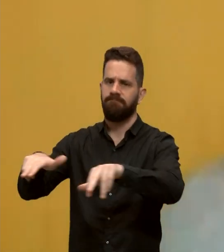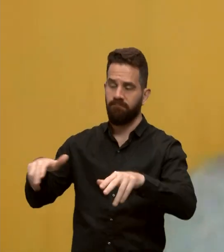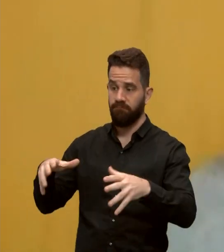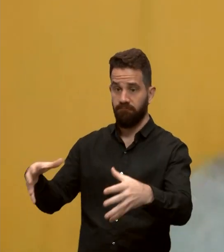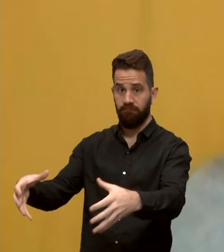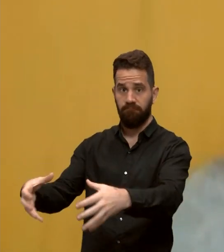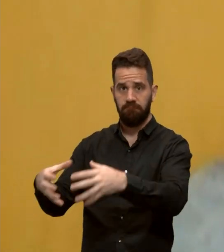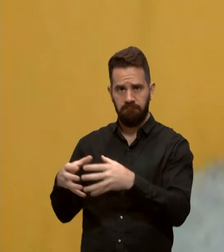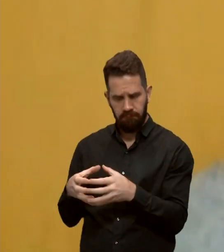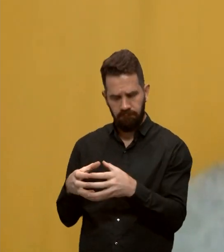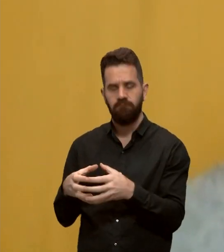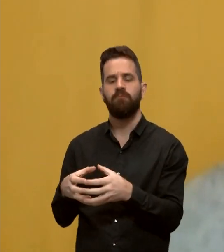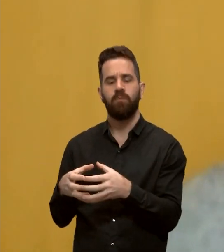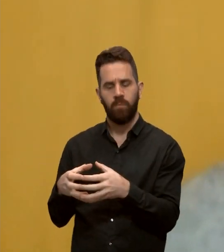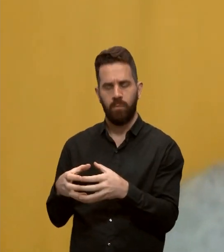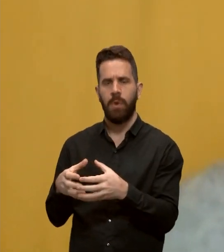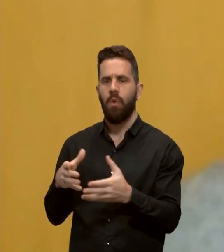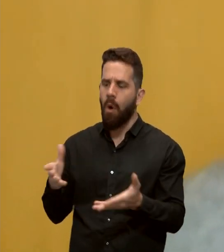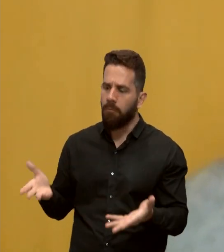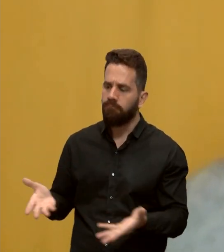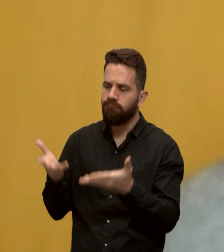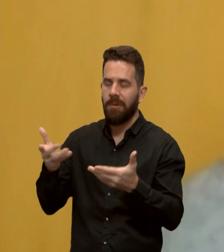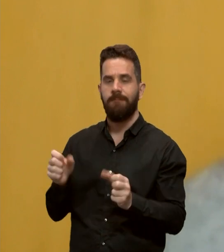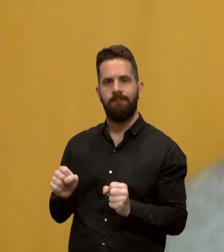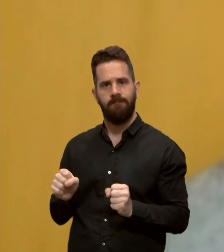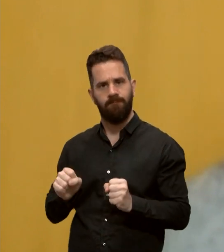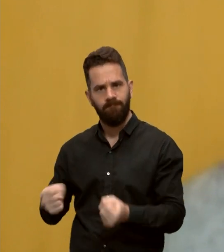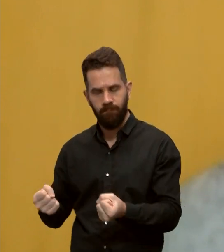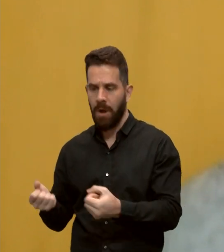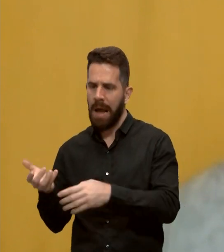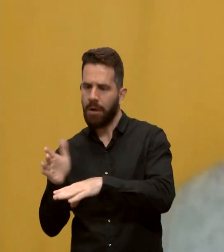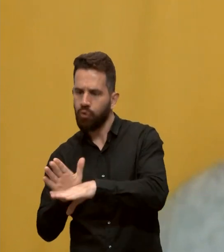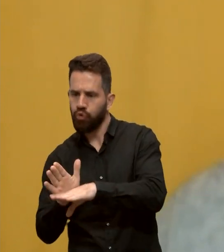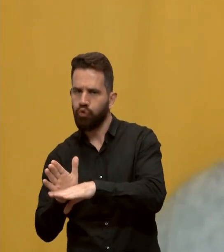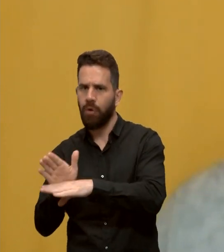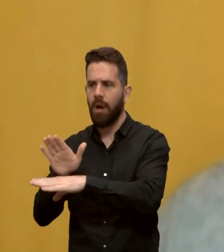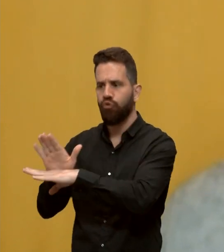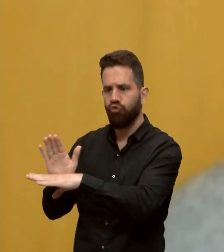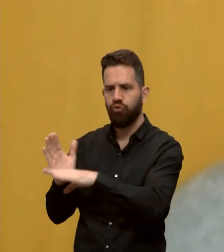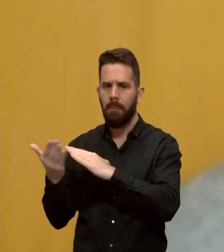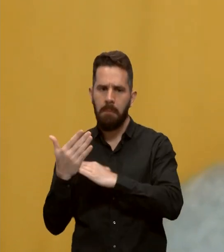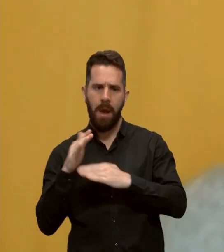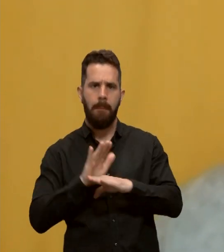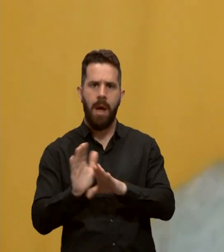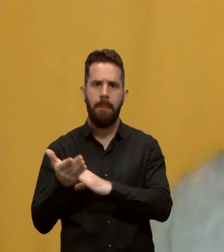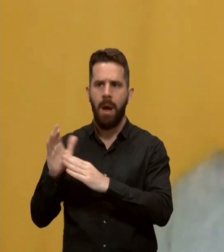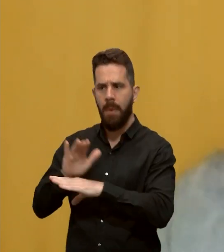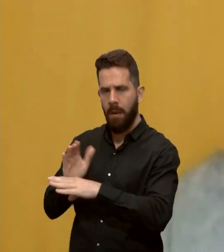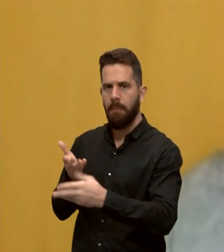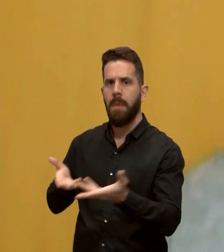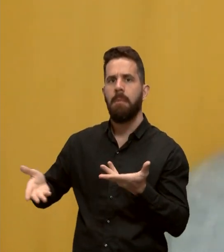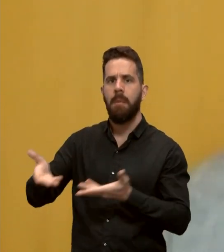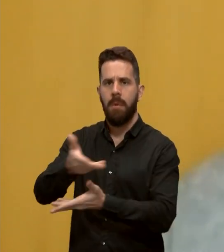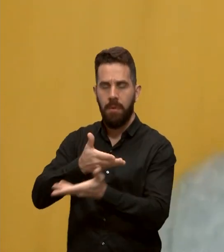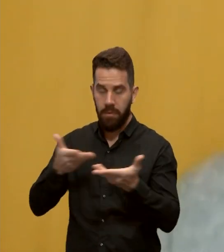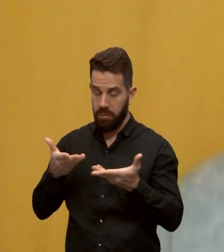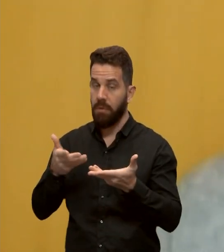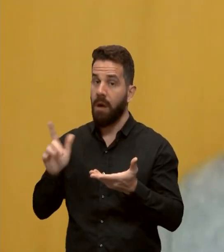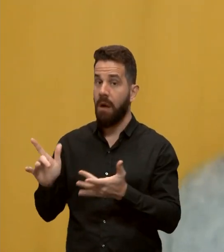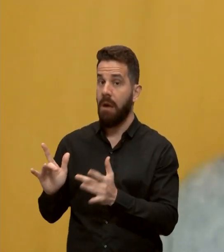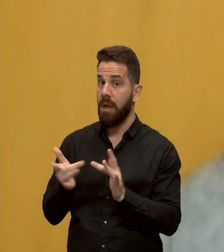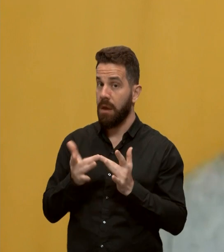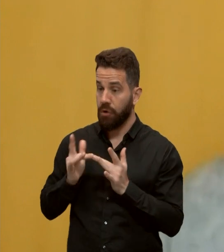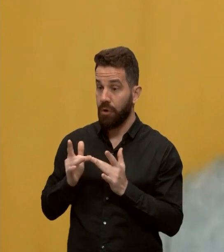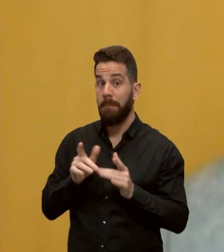estarem mais próximas, para colaborarem mutuamente na construção dessa rede, que é uma rede de pessoas e de